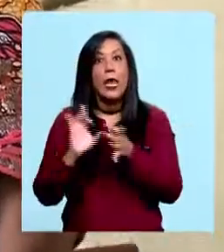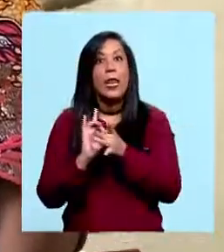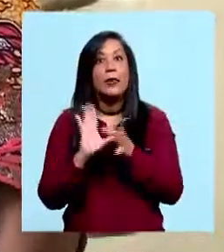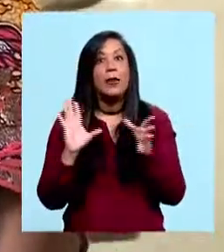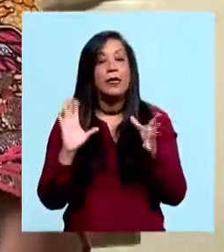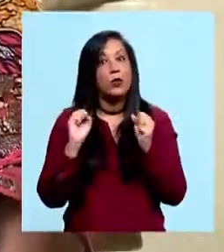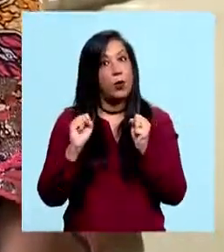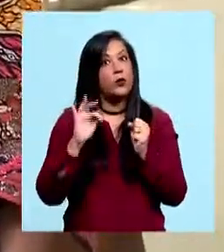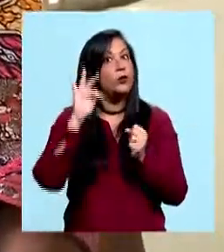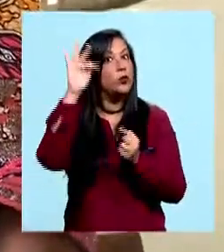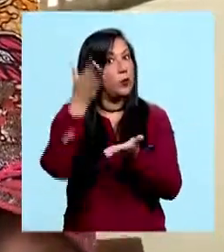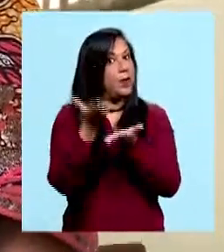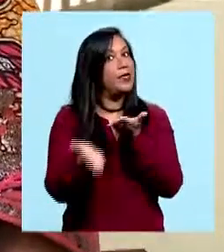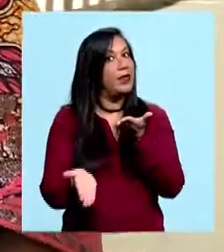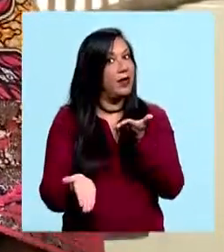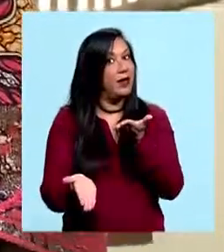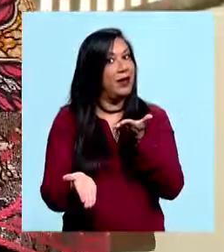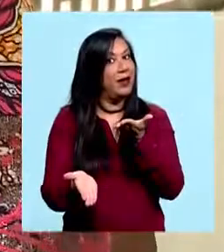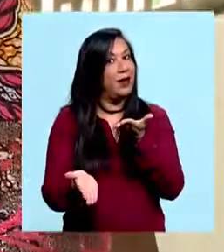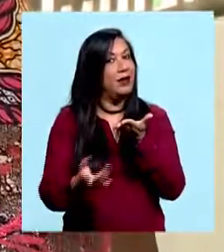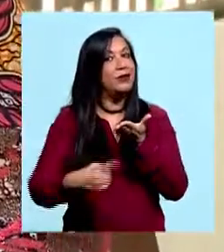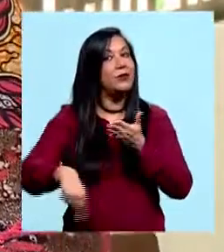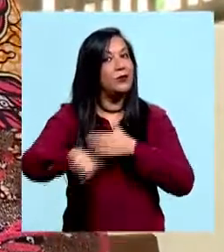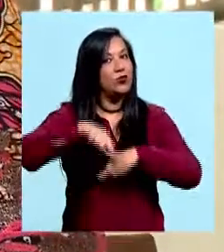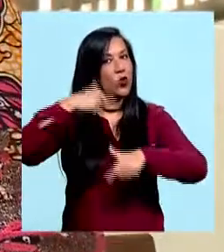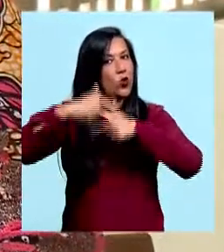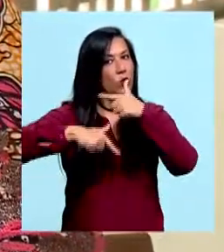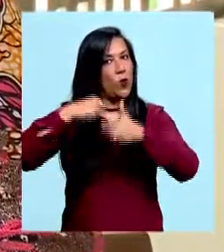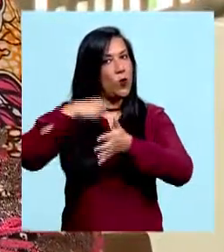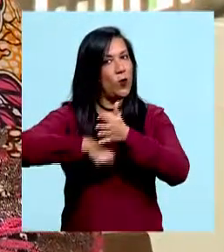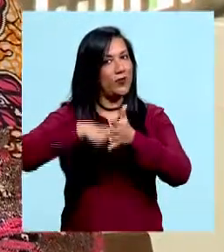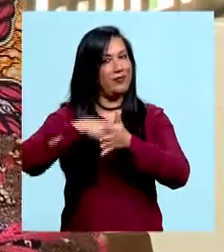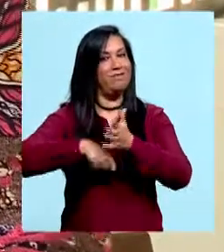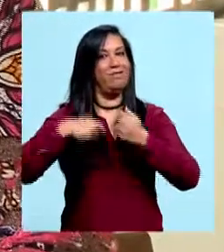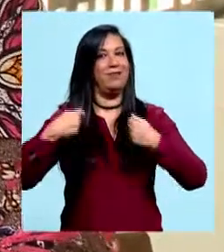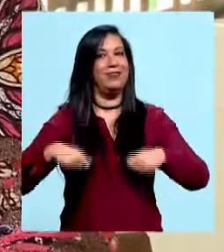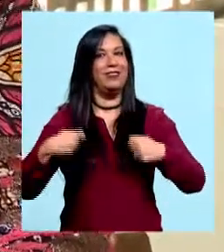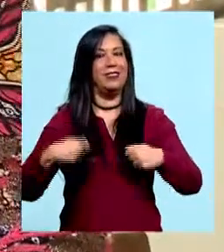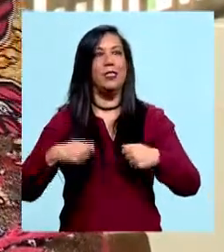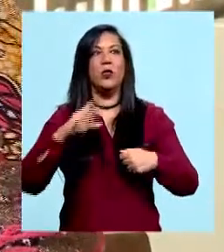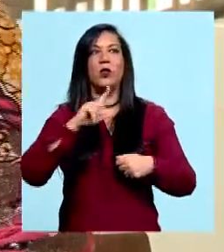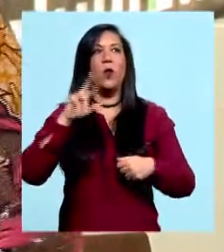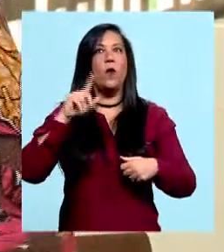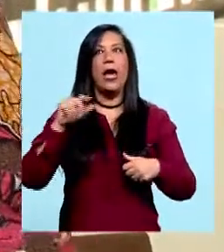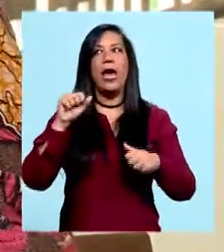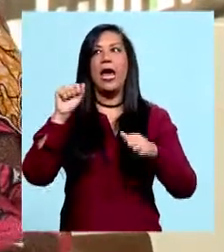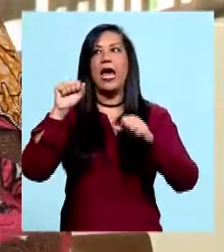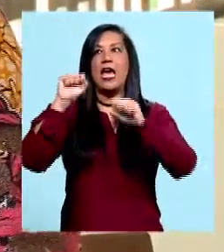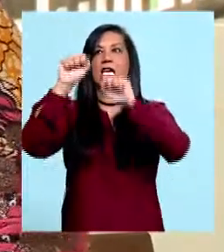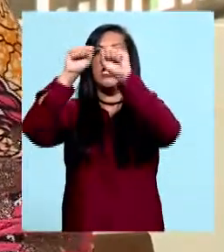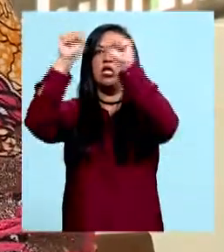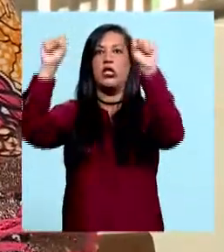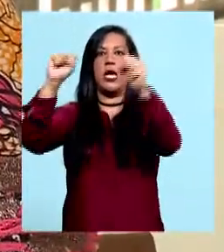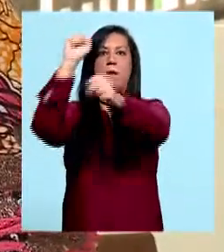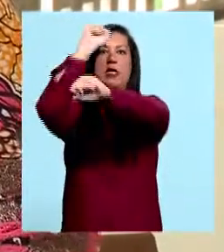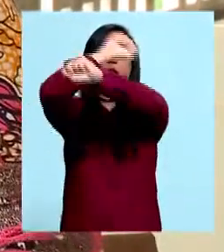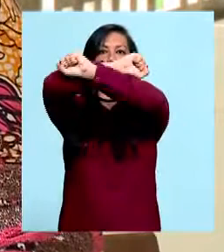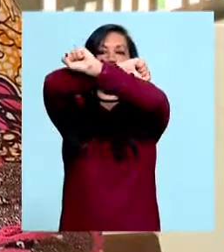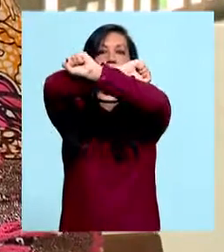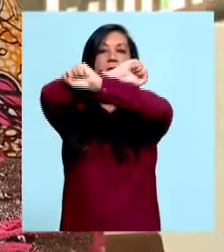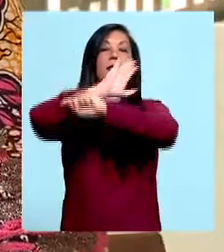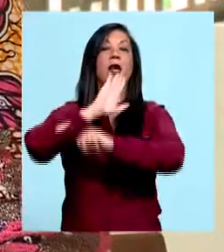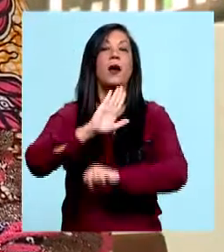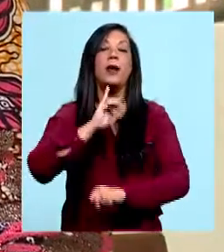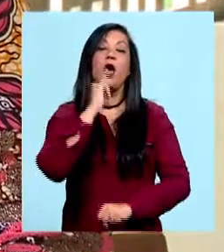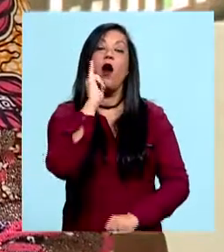podemos perdê-la amanhã. Mas não falo apenas daquele grande sistema formal. Eu falo